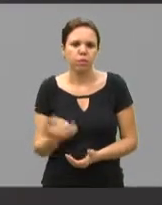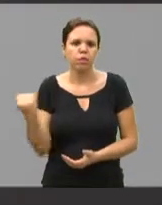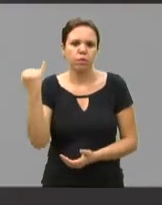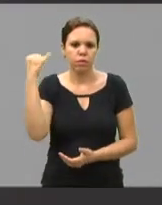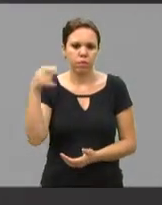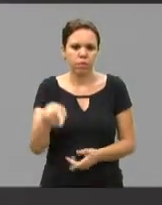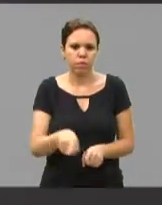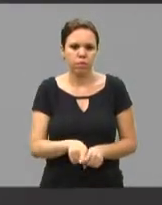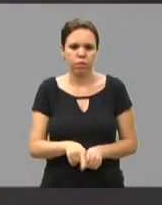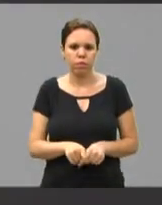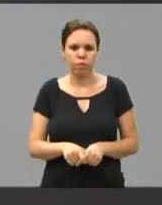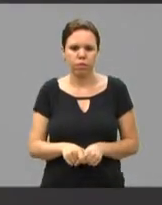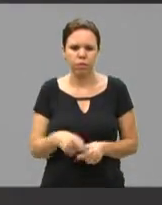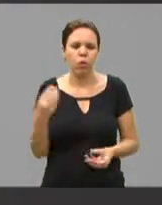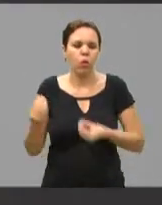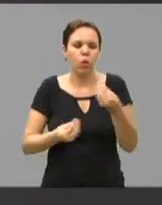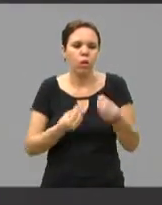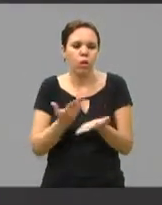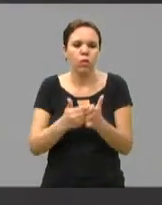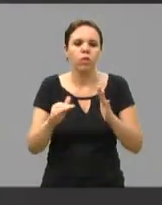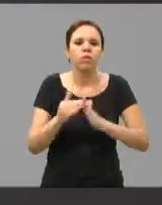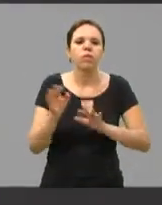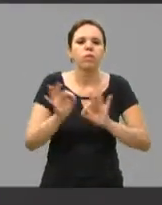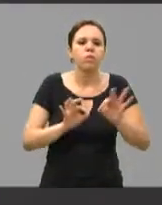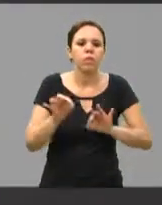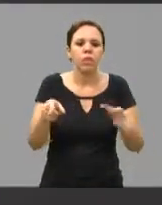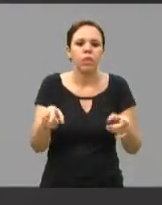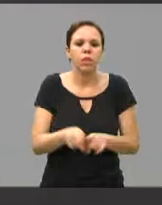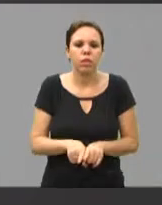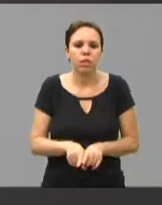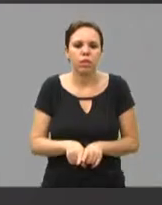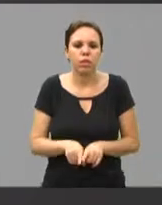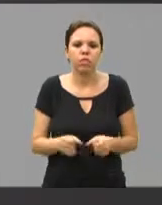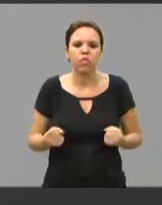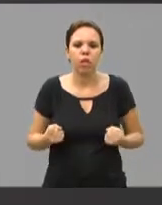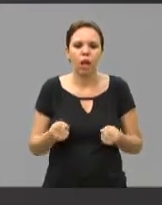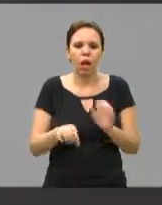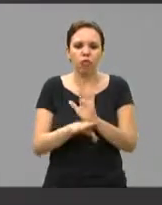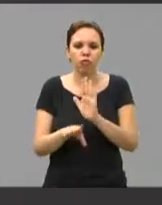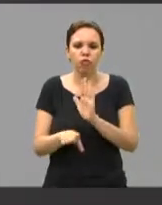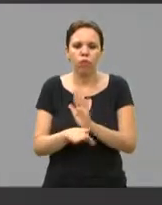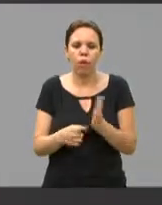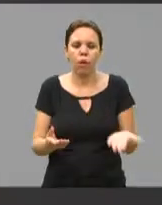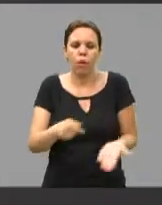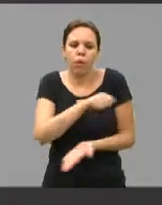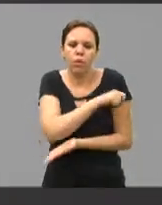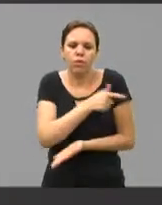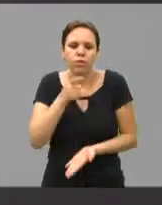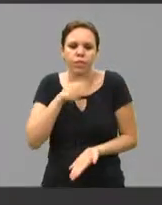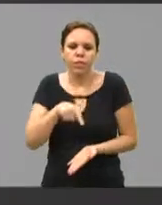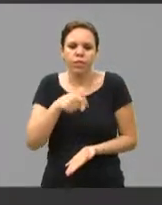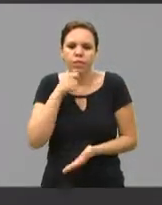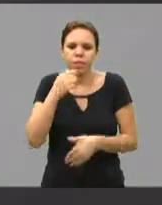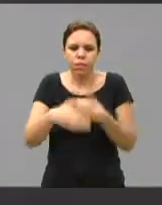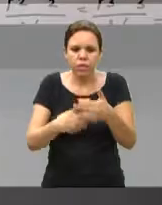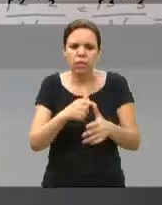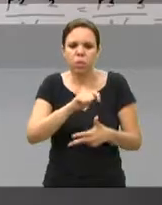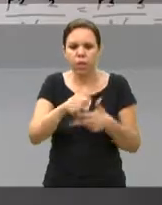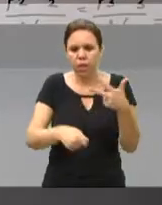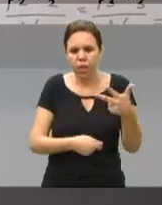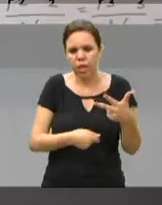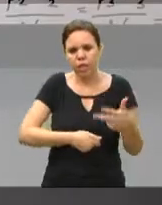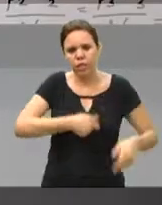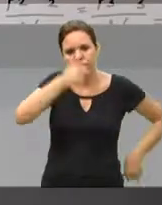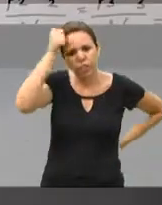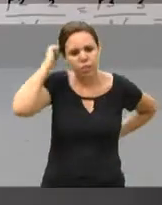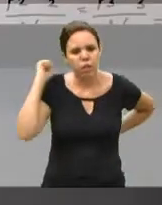importante também. Agora, como é que a escola tem que se preparar também para dar uma força para o aluno que vai passar por esse desafio, o Enem e o vestibular?